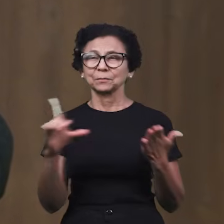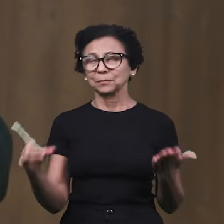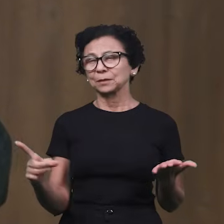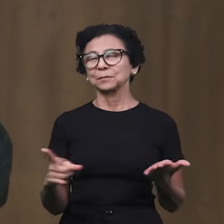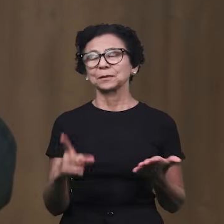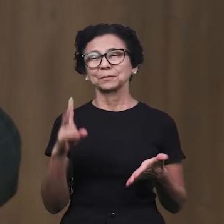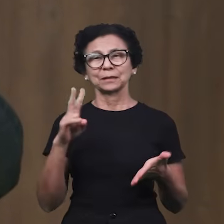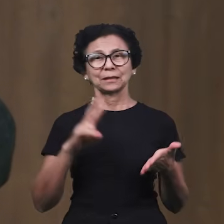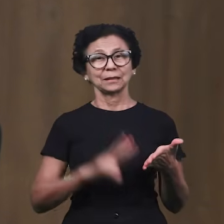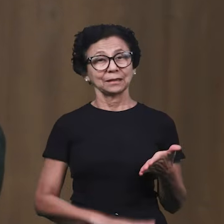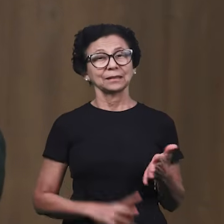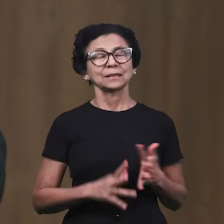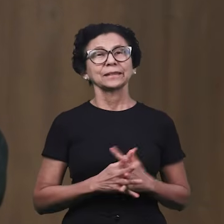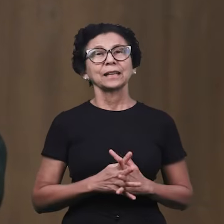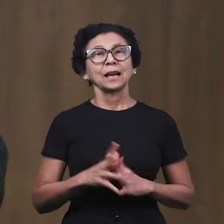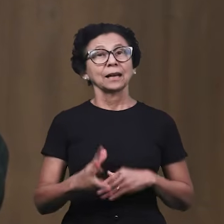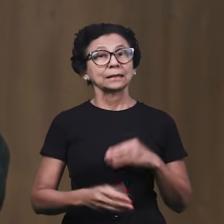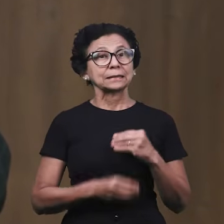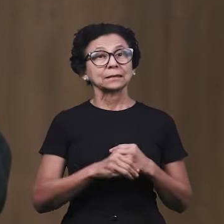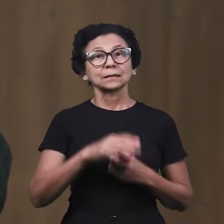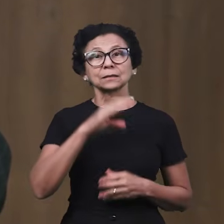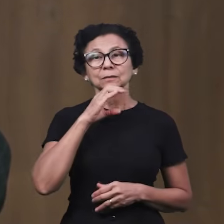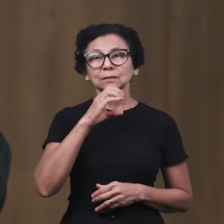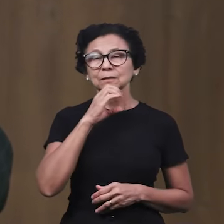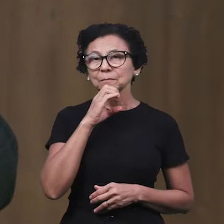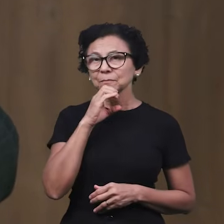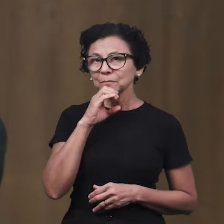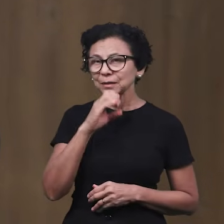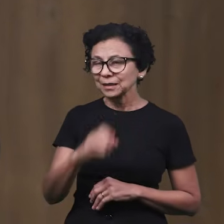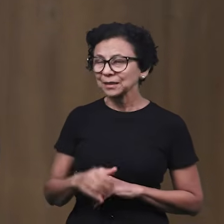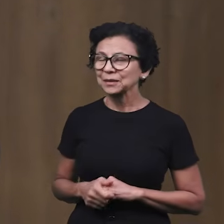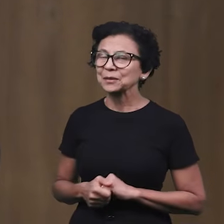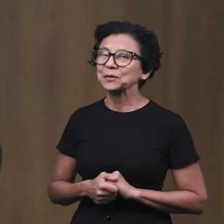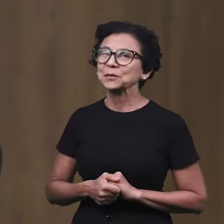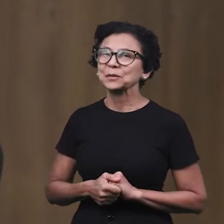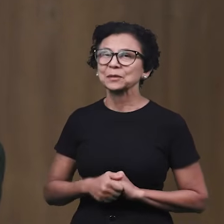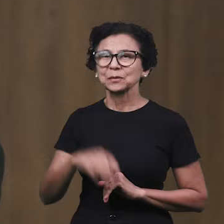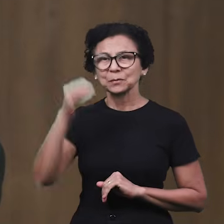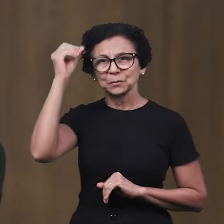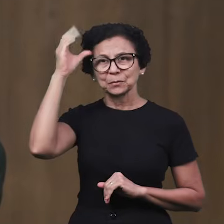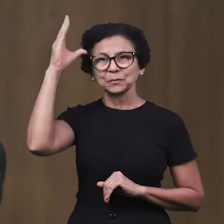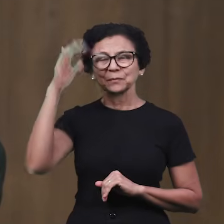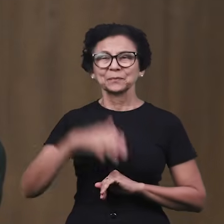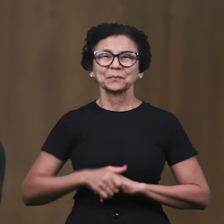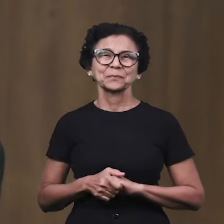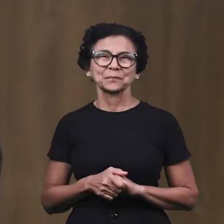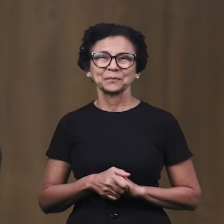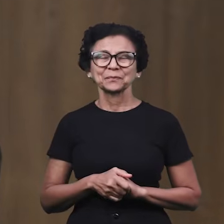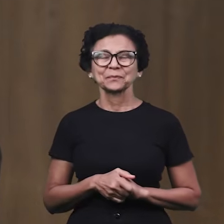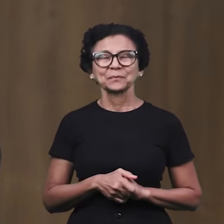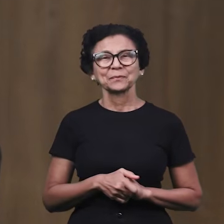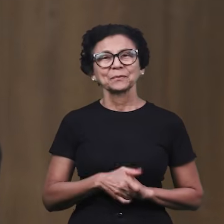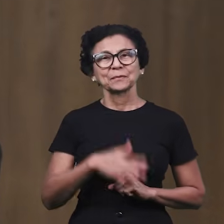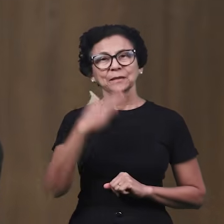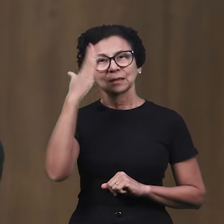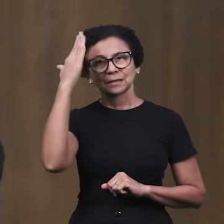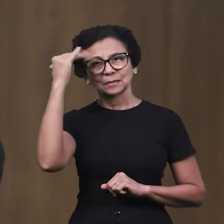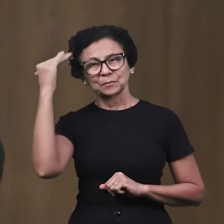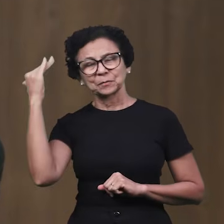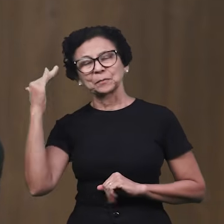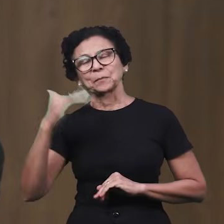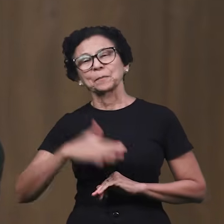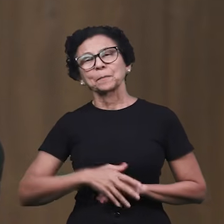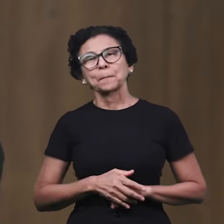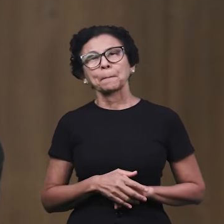explorar, trazer, para aumentar o nosso conhecimento e crescermos em sabedoria. Mas estamos concluindo mais